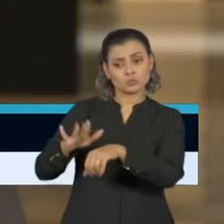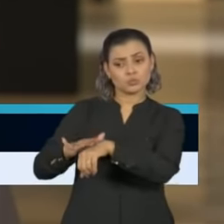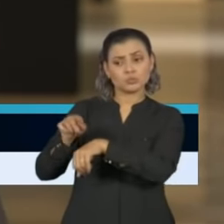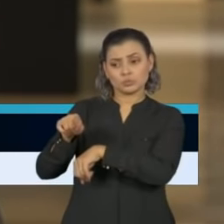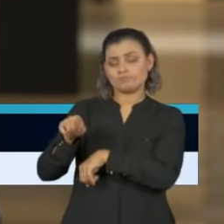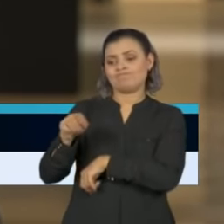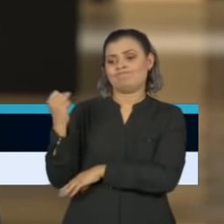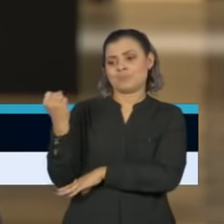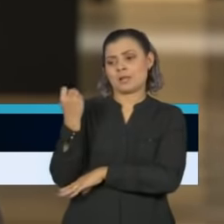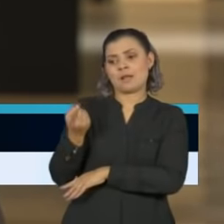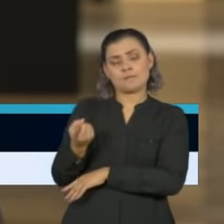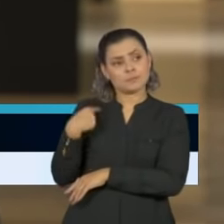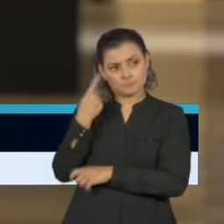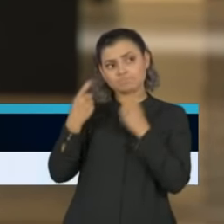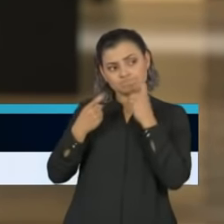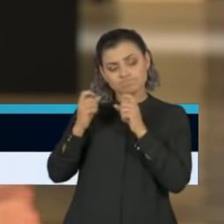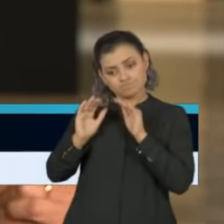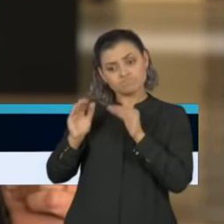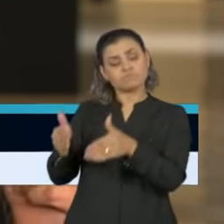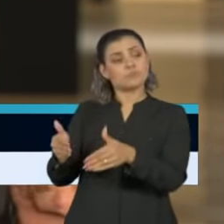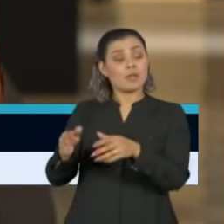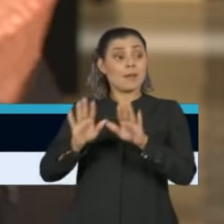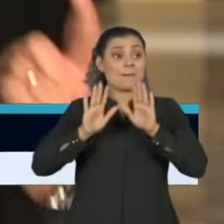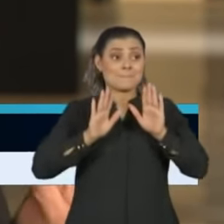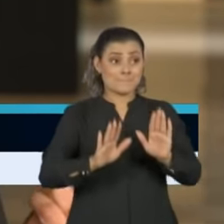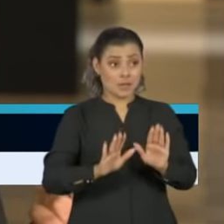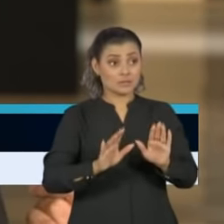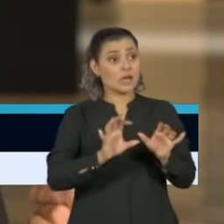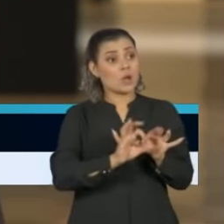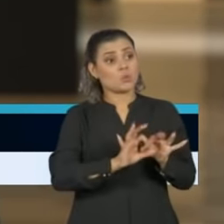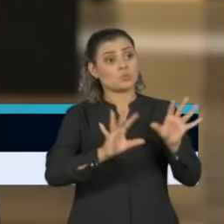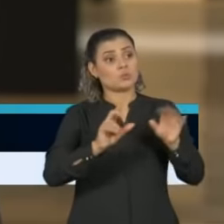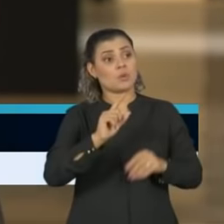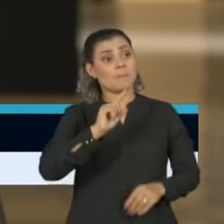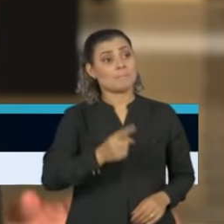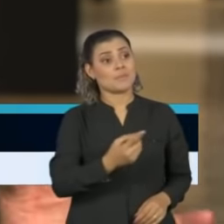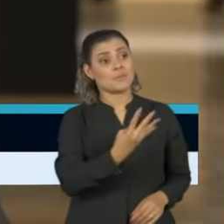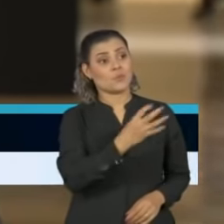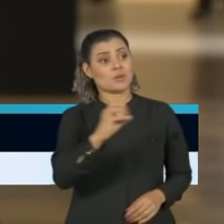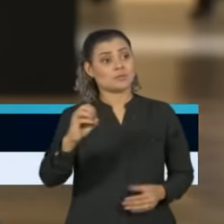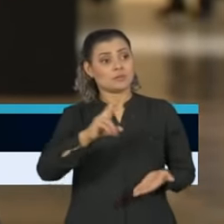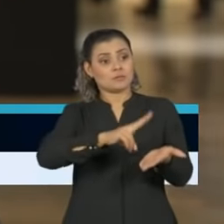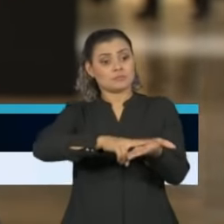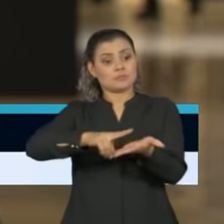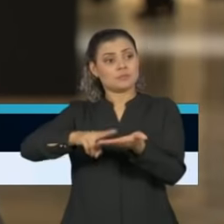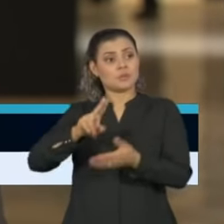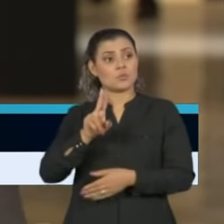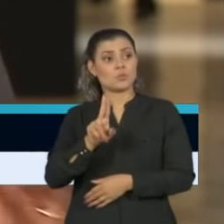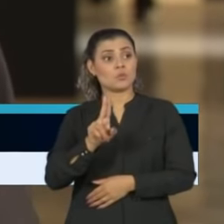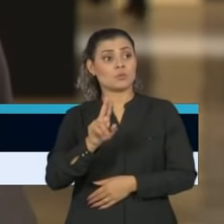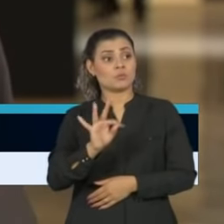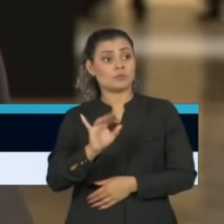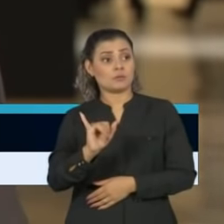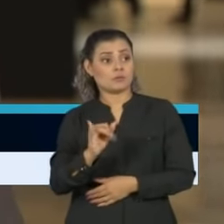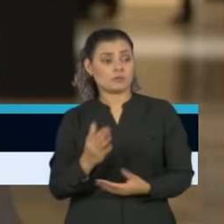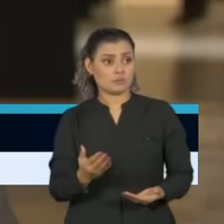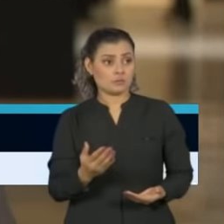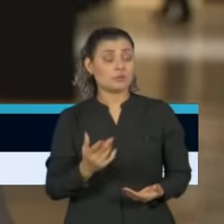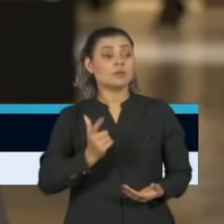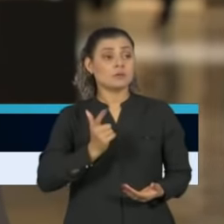já o governador autorizou mais 1.400 leitos de UTI. Nós temos 7.200, vamos